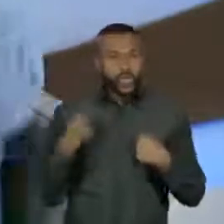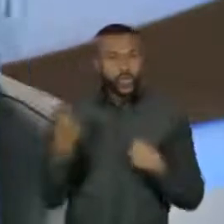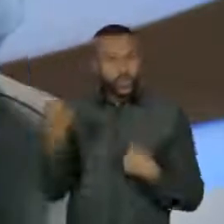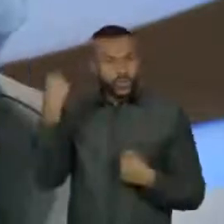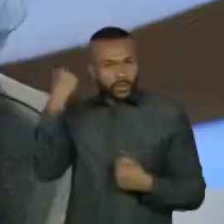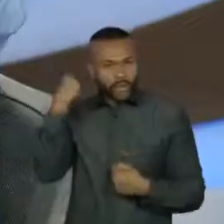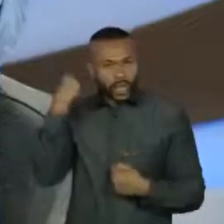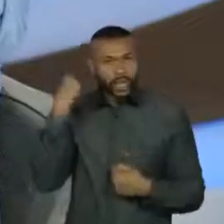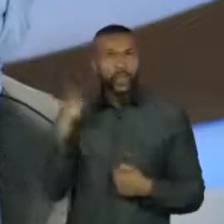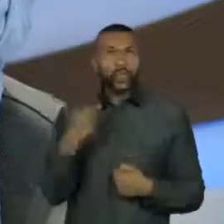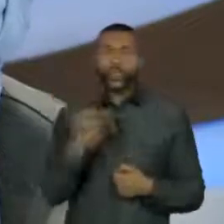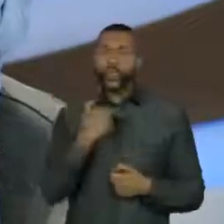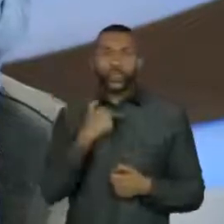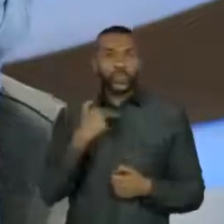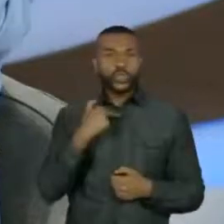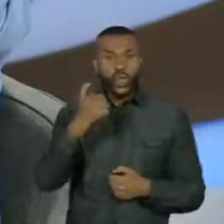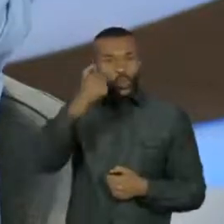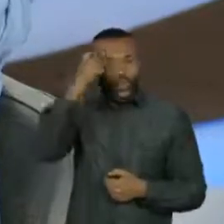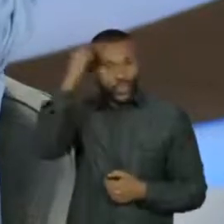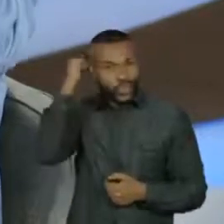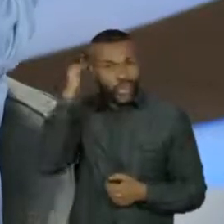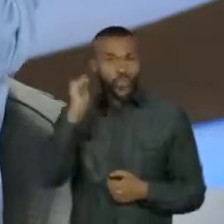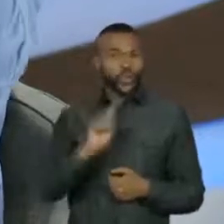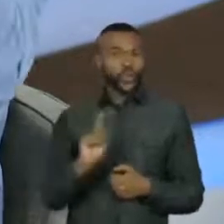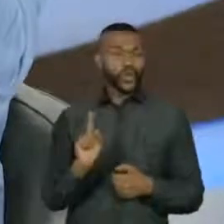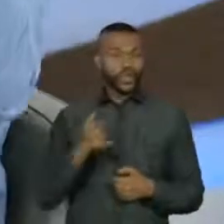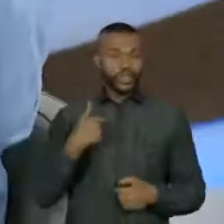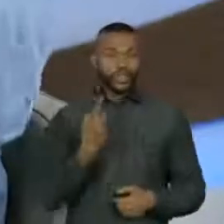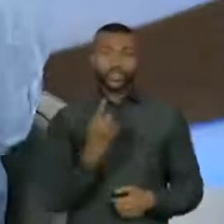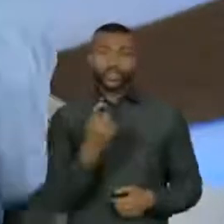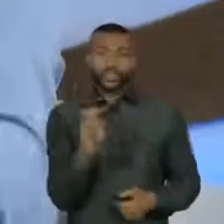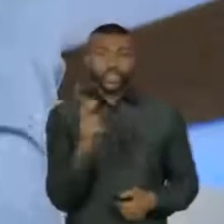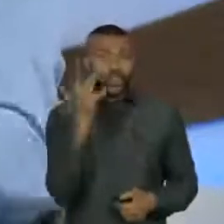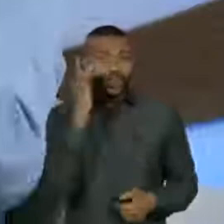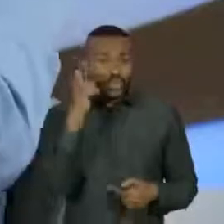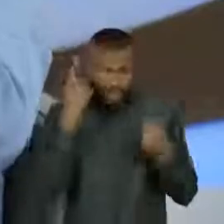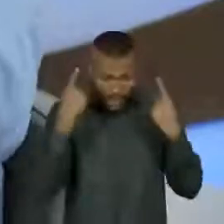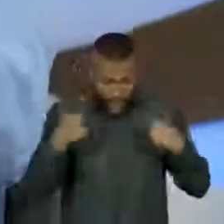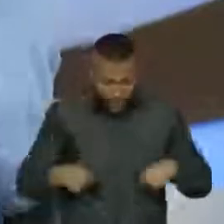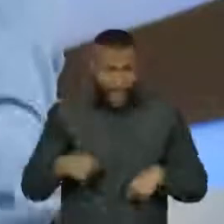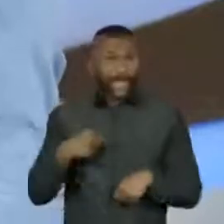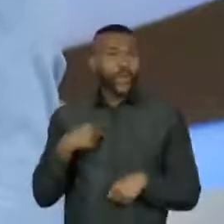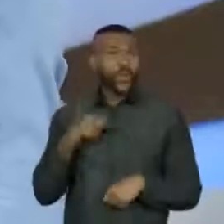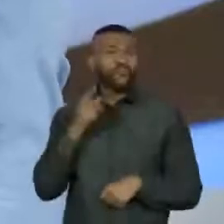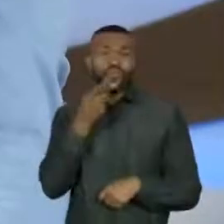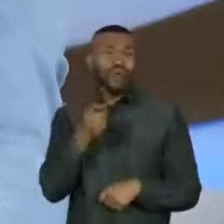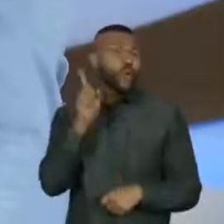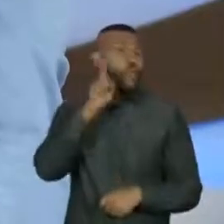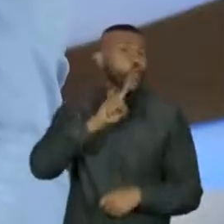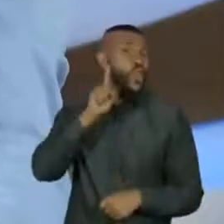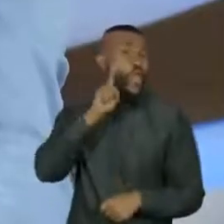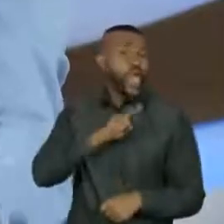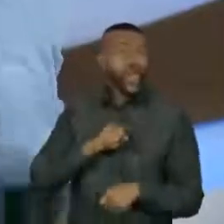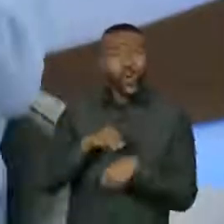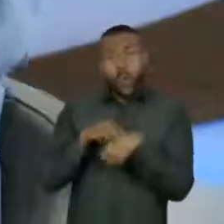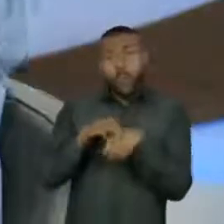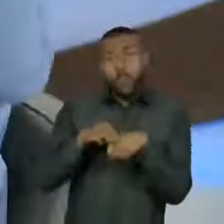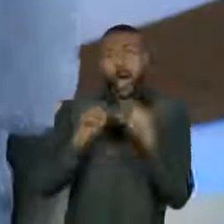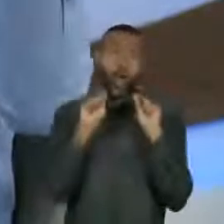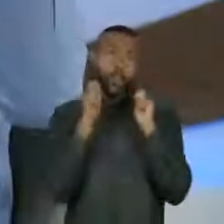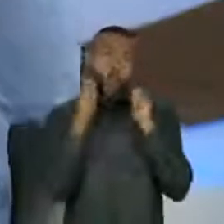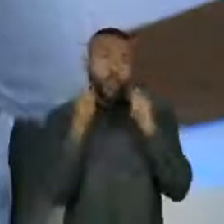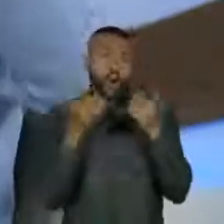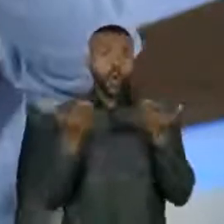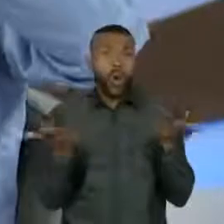vamos lá é porque a gente não bom para cabelo a gente não é a gente com 15 anos de idade não sabia quem eu era moreno mais um bombom Então você